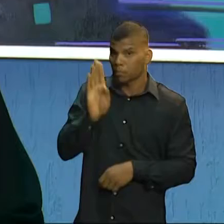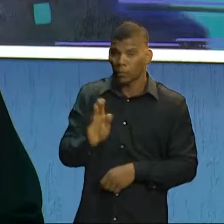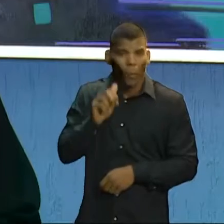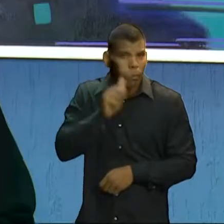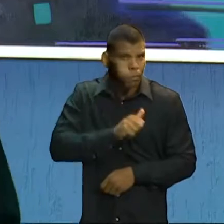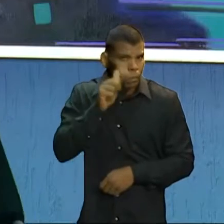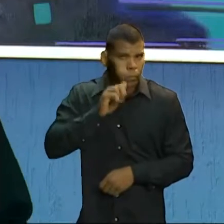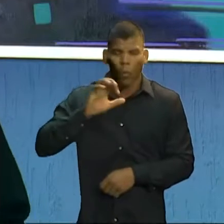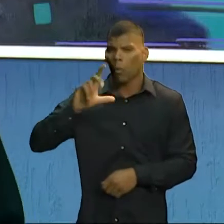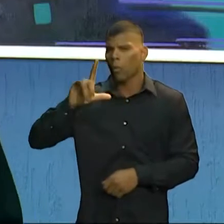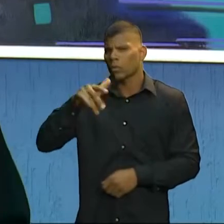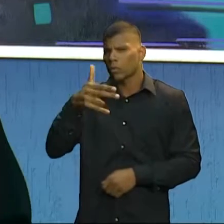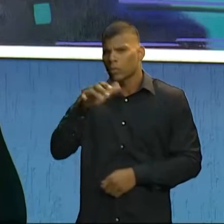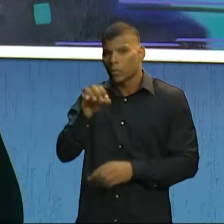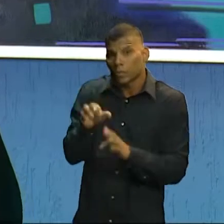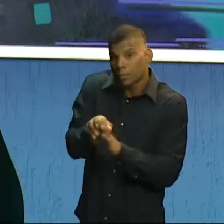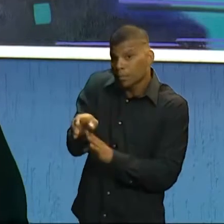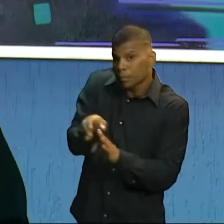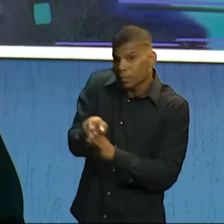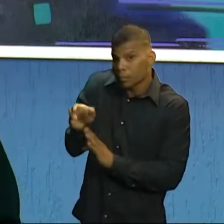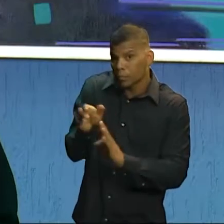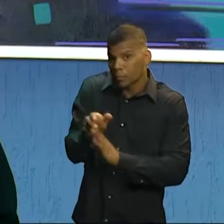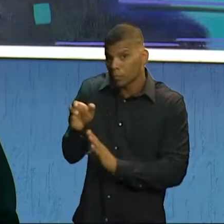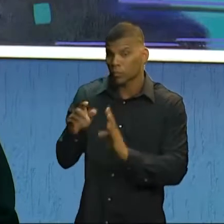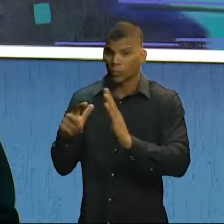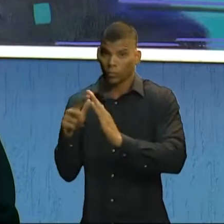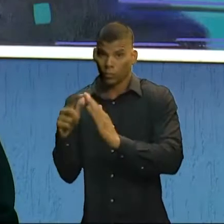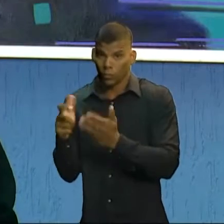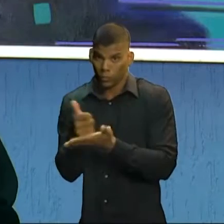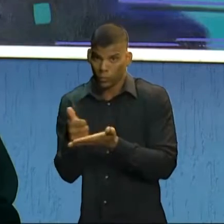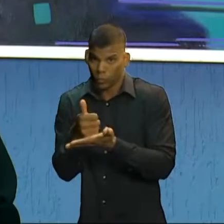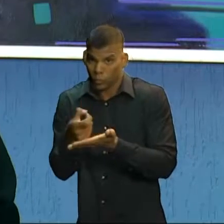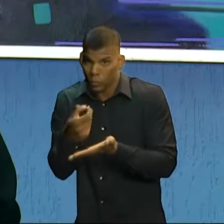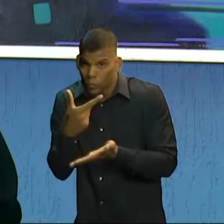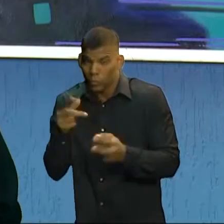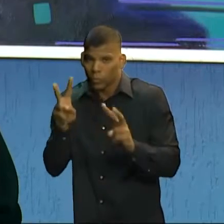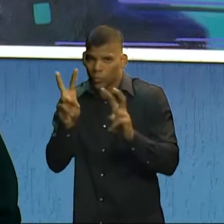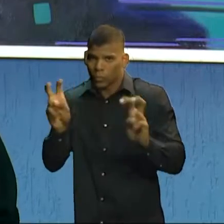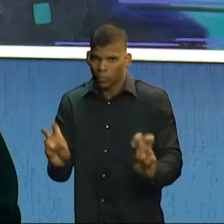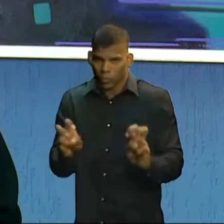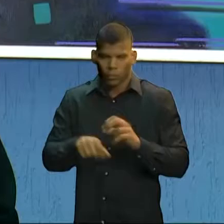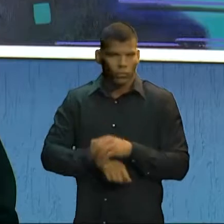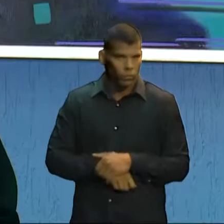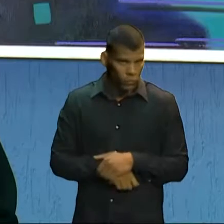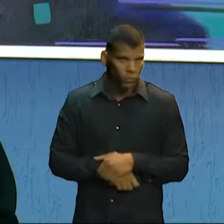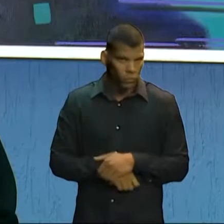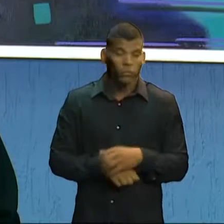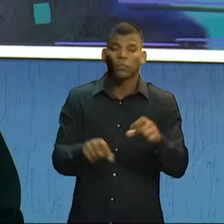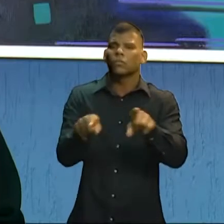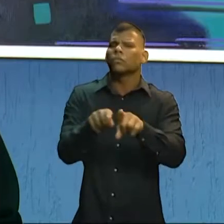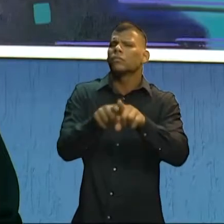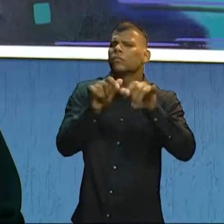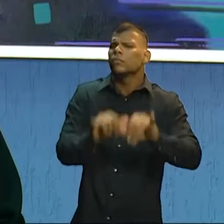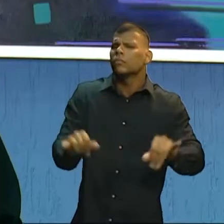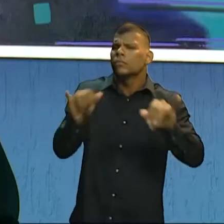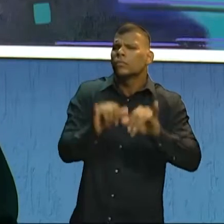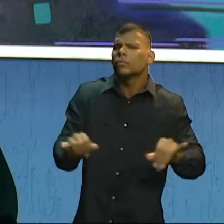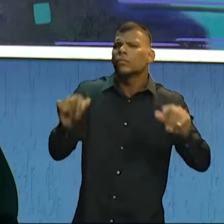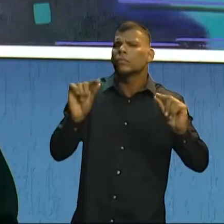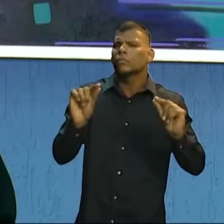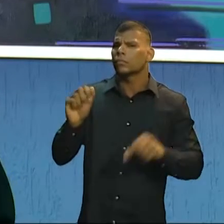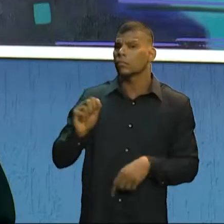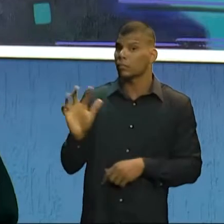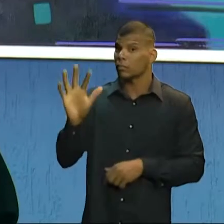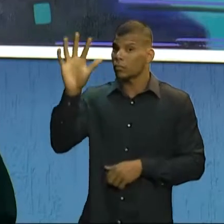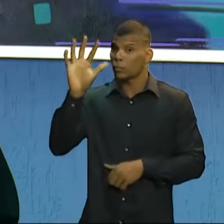Clínicas orientem os estabelecimentos sobre a notificação, que também alerta sobre preços abusivos na venda